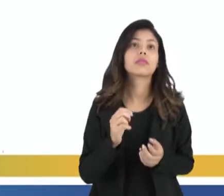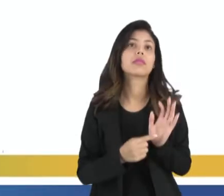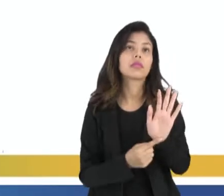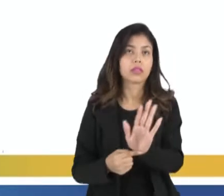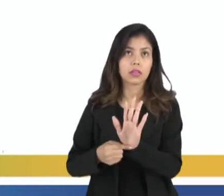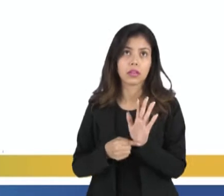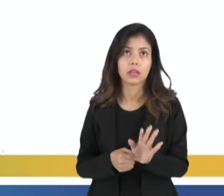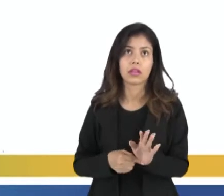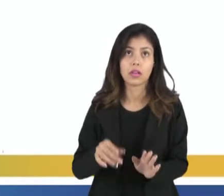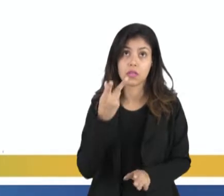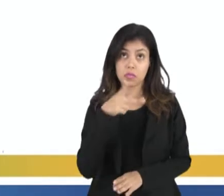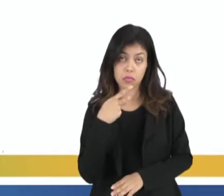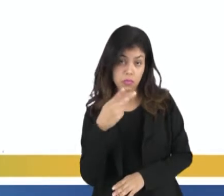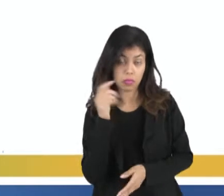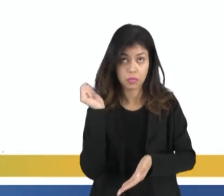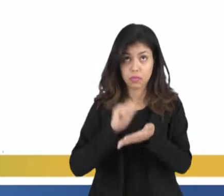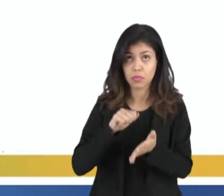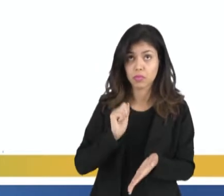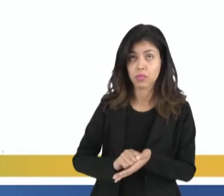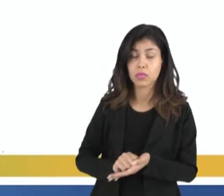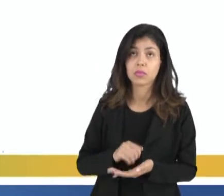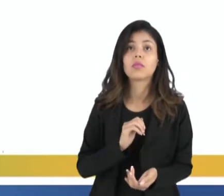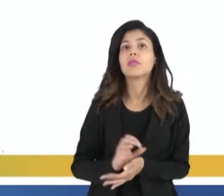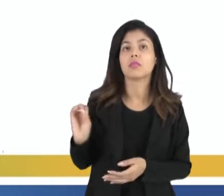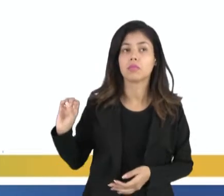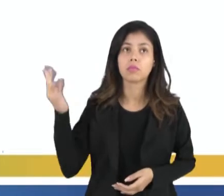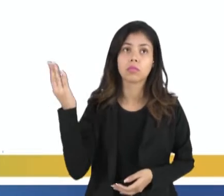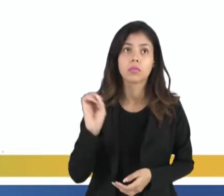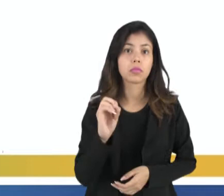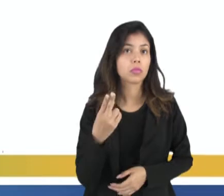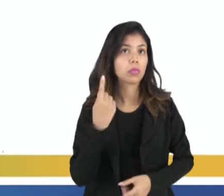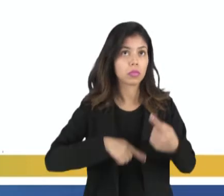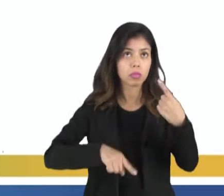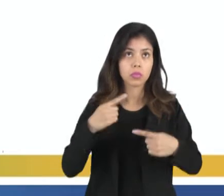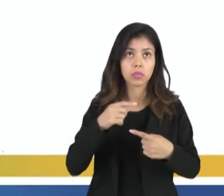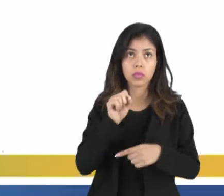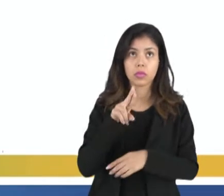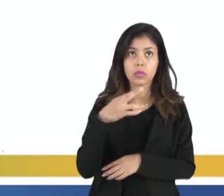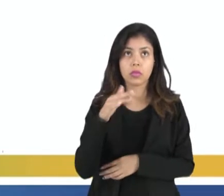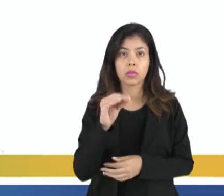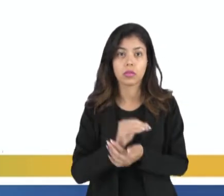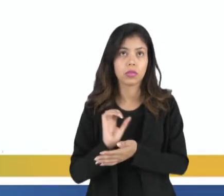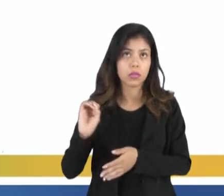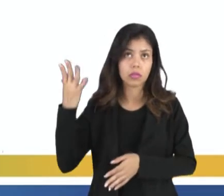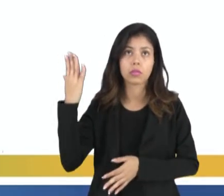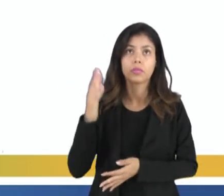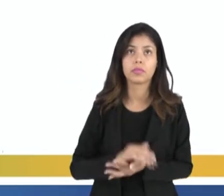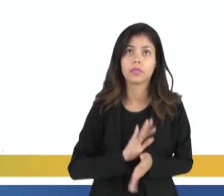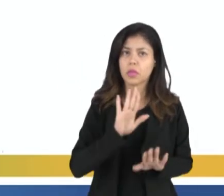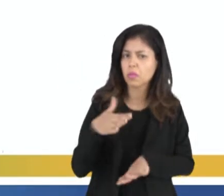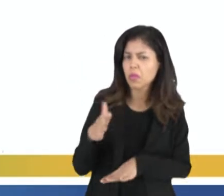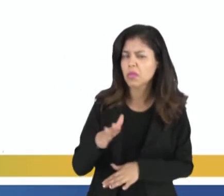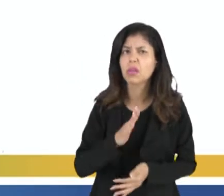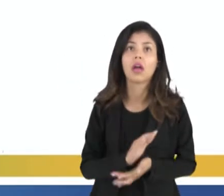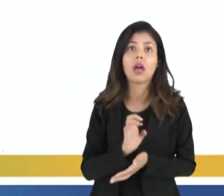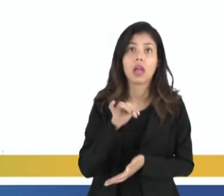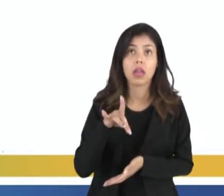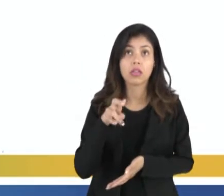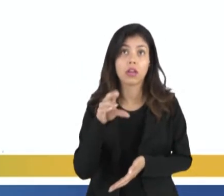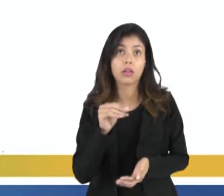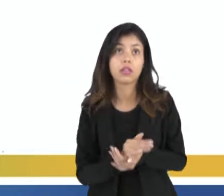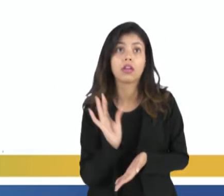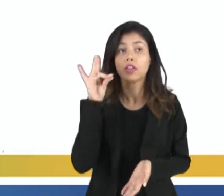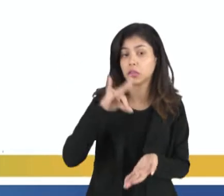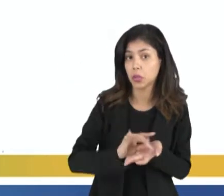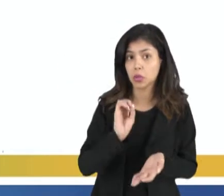quê? É expor, por meio da fala ou da escrita, um acontecimento ou uma sucessão de acontecimentos, mais ou menos